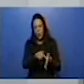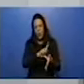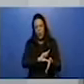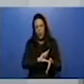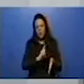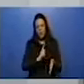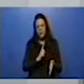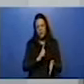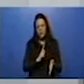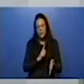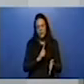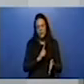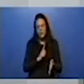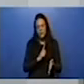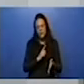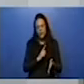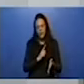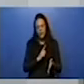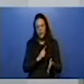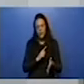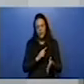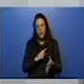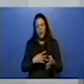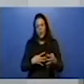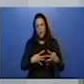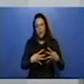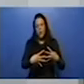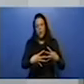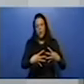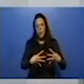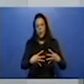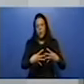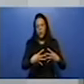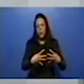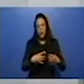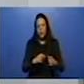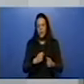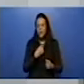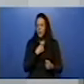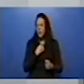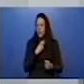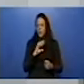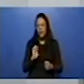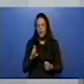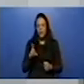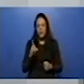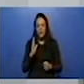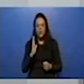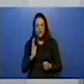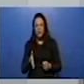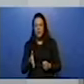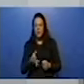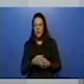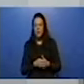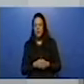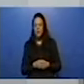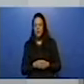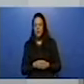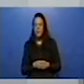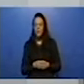uma consoante, a gente não pode colocar o ed direto, não. Não pode. Só vai ter